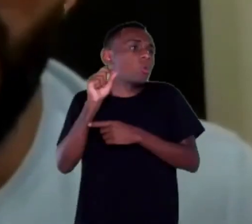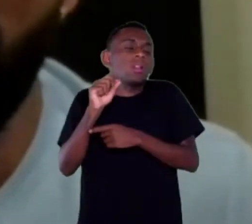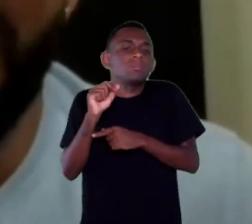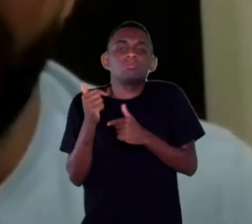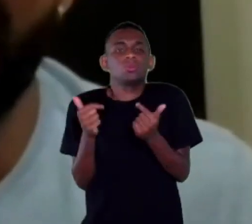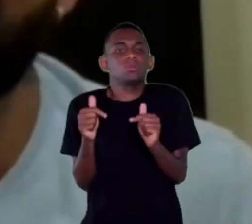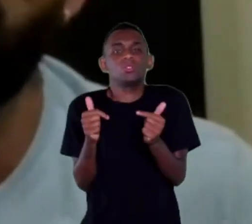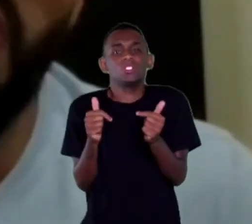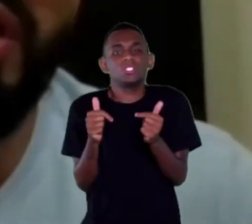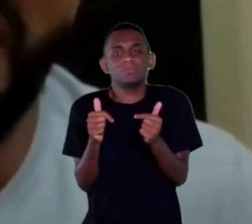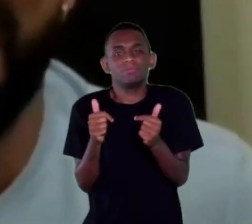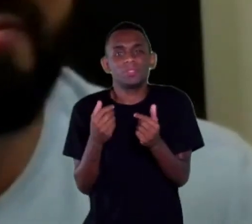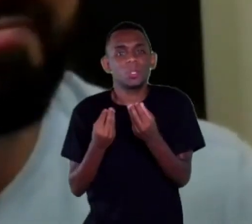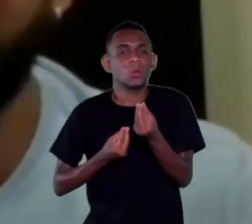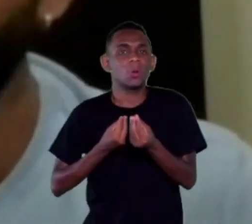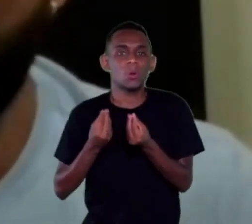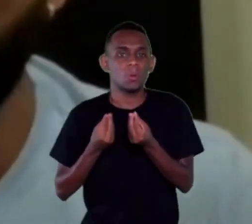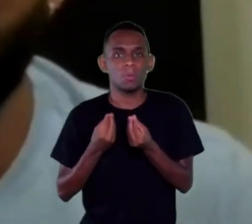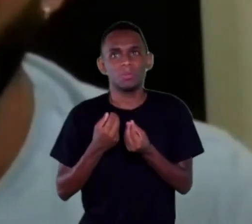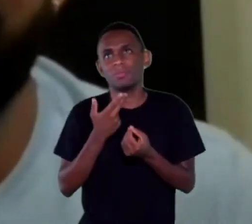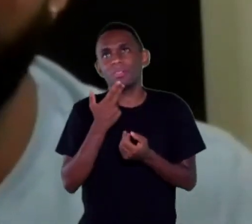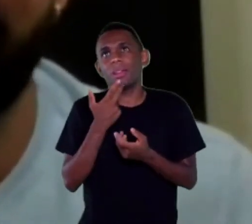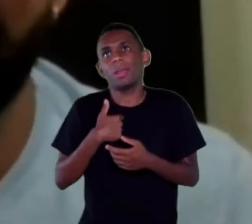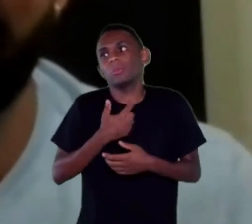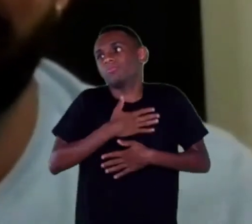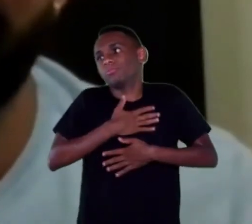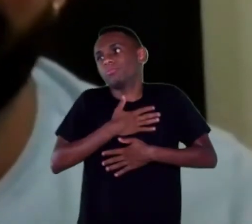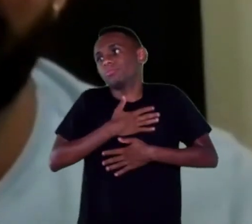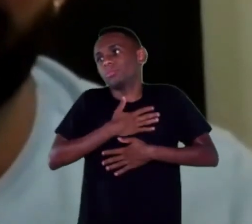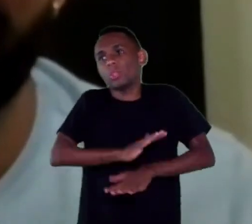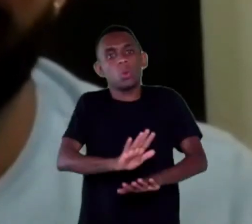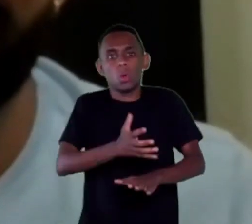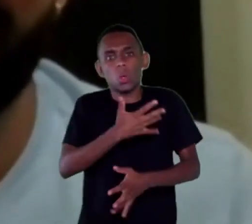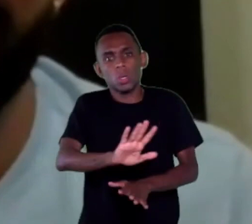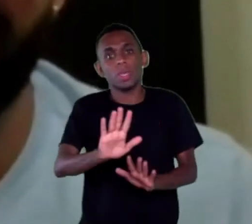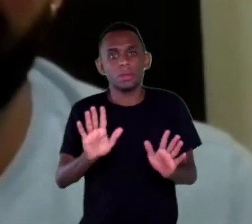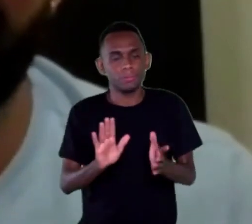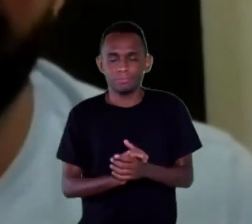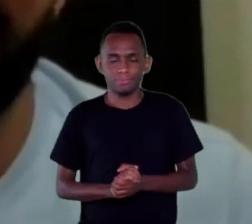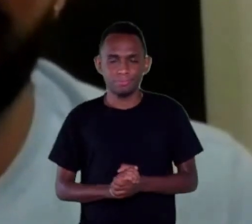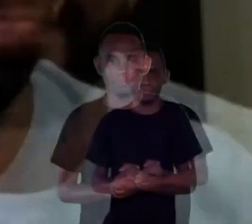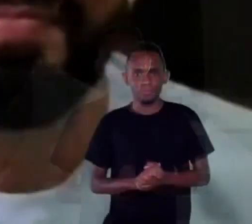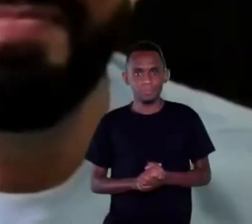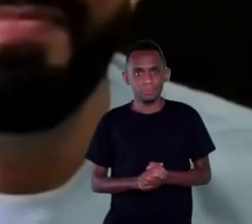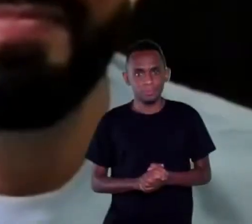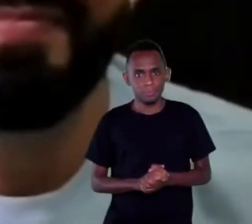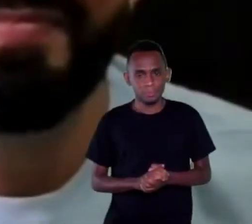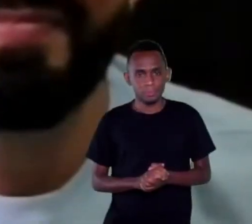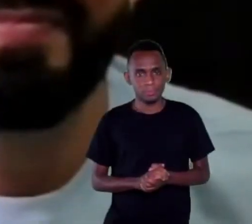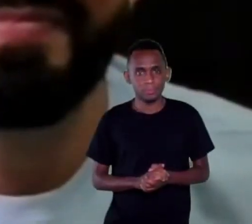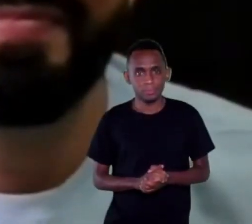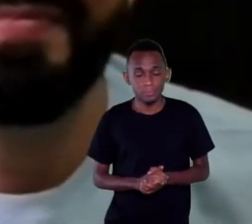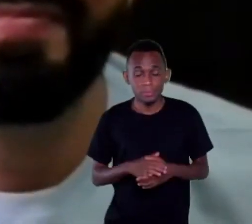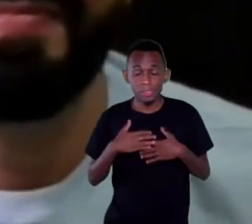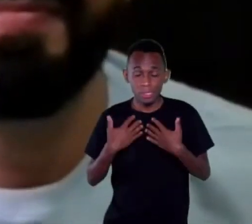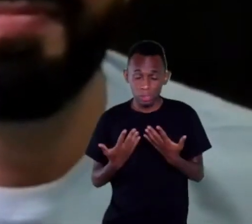não tinha como falar assim, não, eu não quero. Eu não tive. Tem jeito. E aqui a gente está falando do